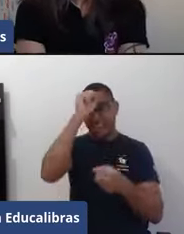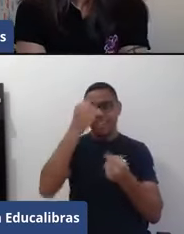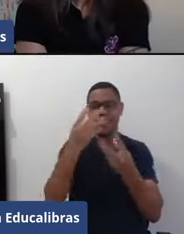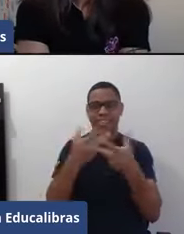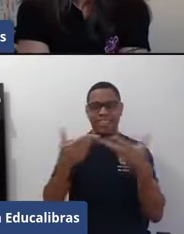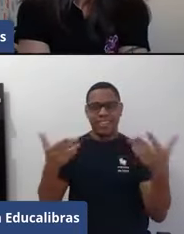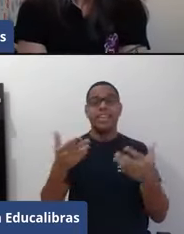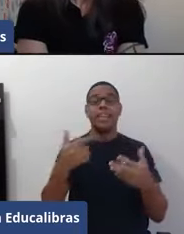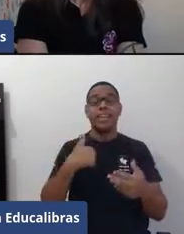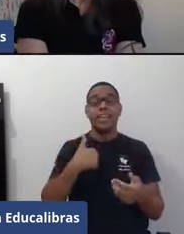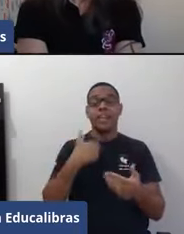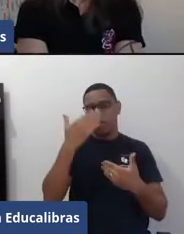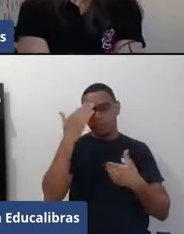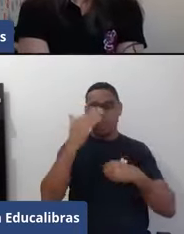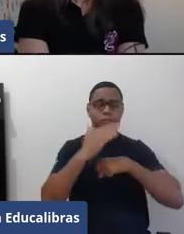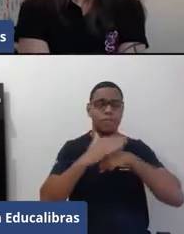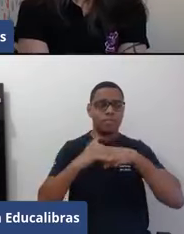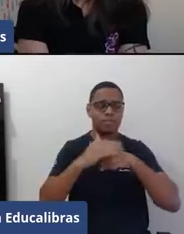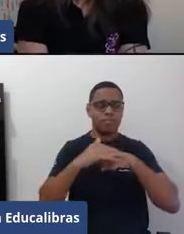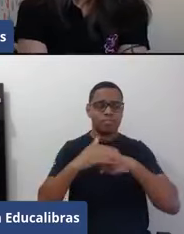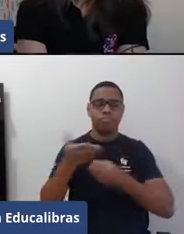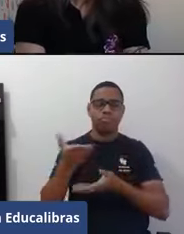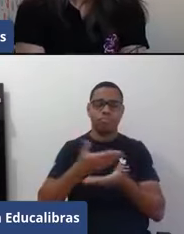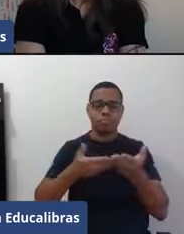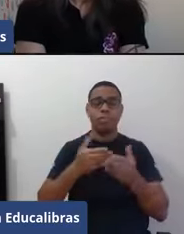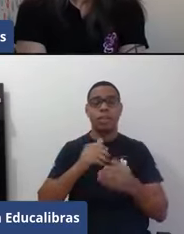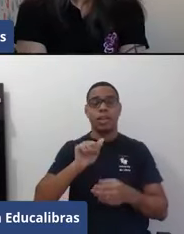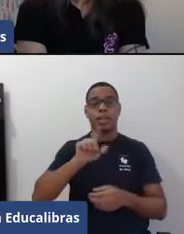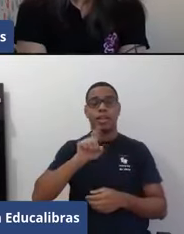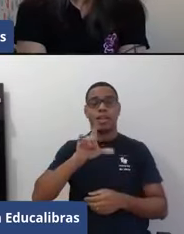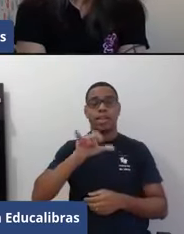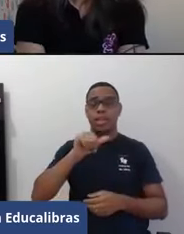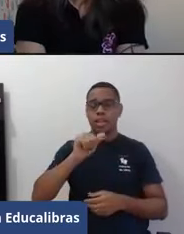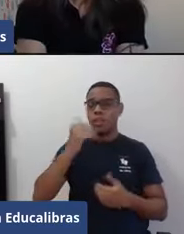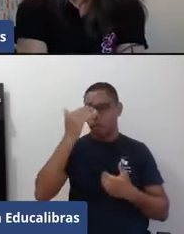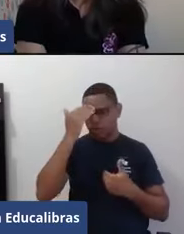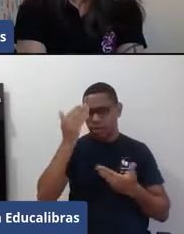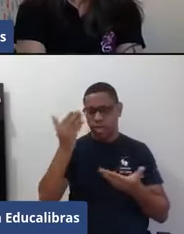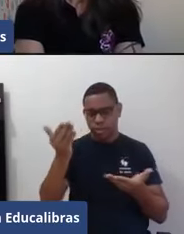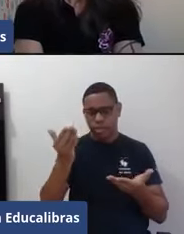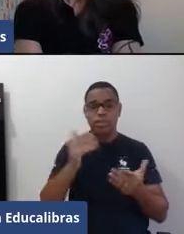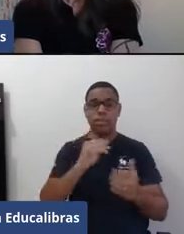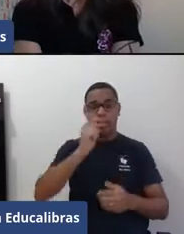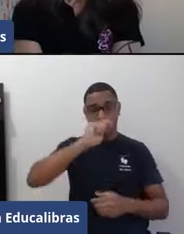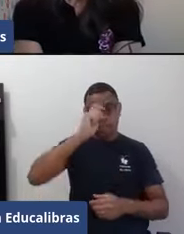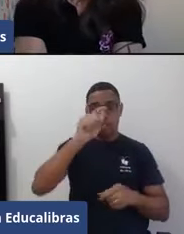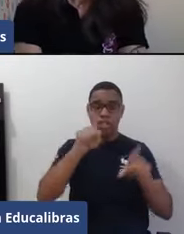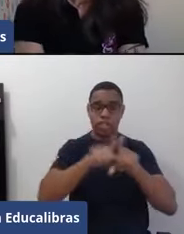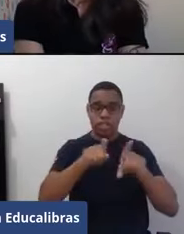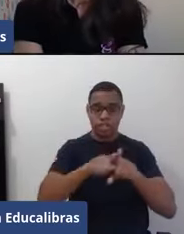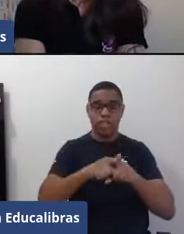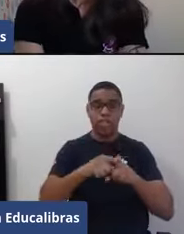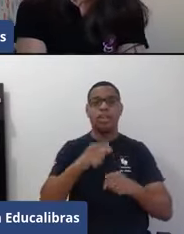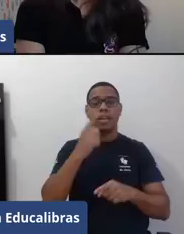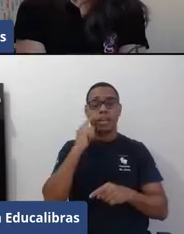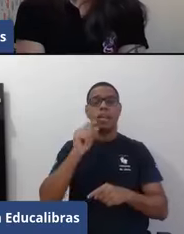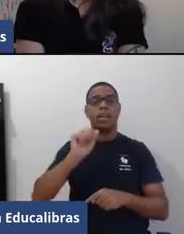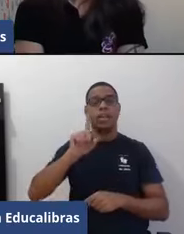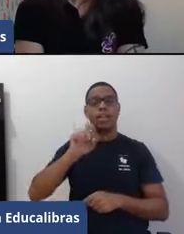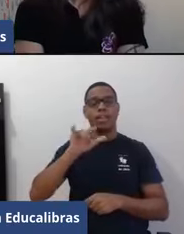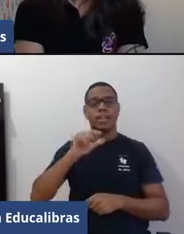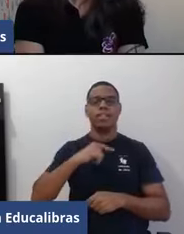pelo carinho em relação ao Adelino, tanto você quanto o Cid. Ele realmente construiu um legado aí